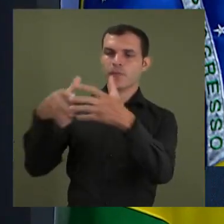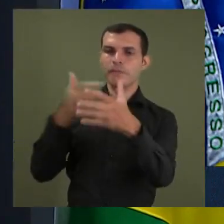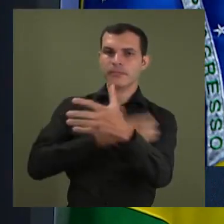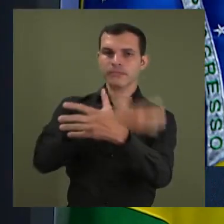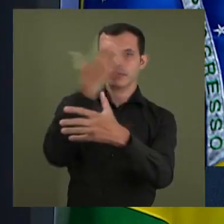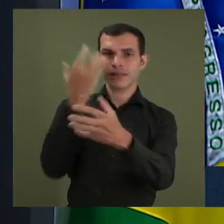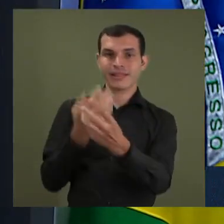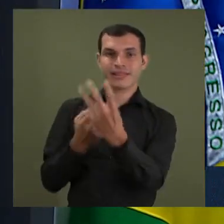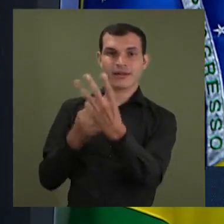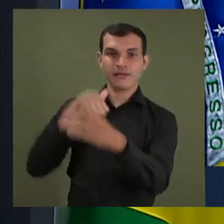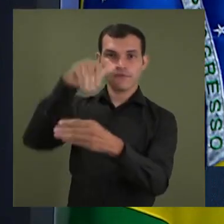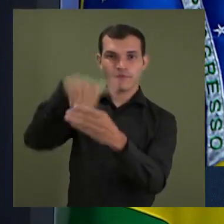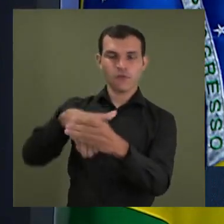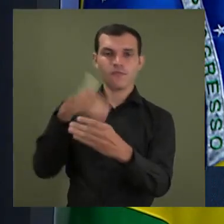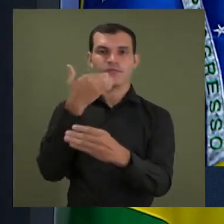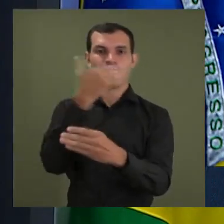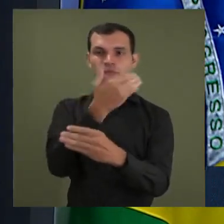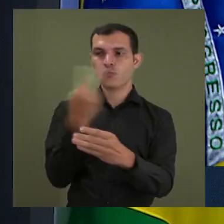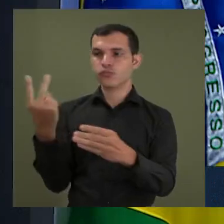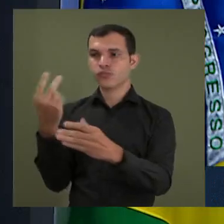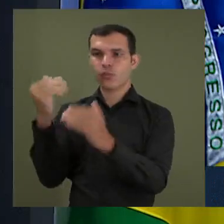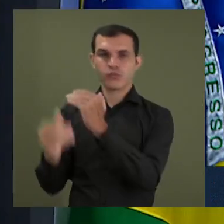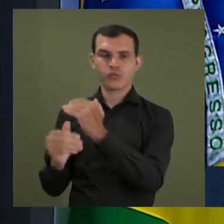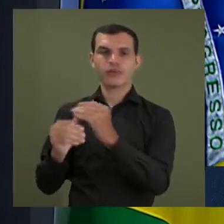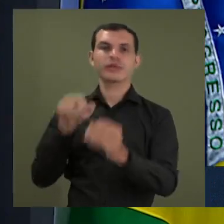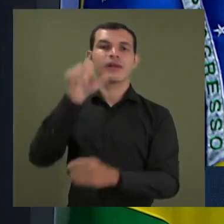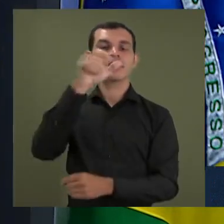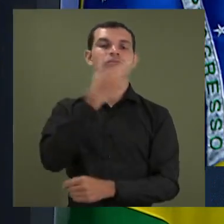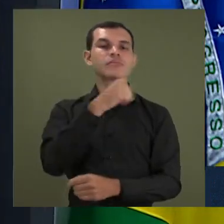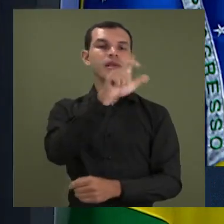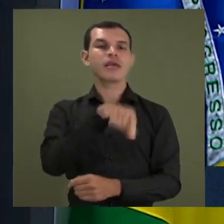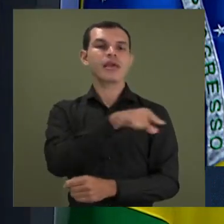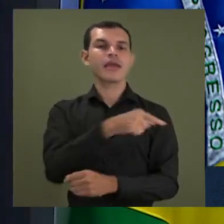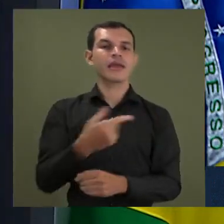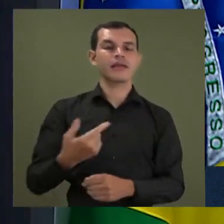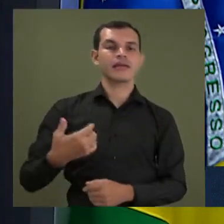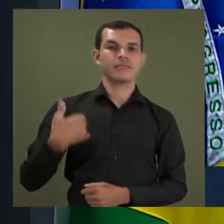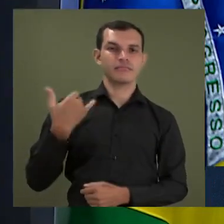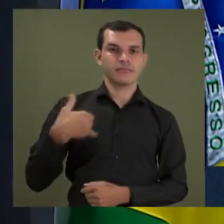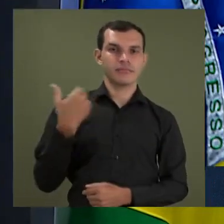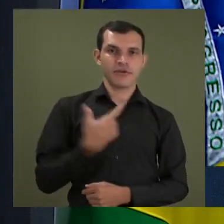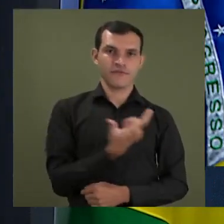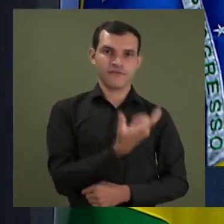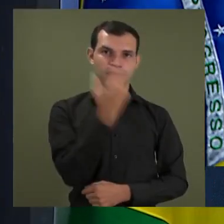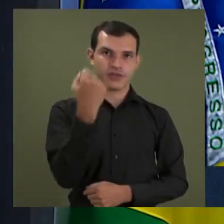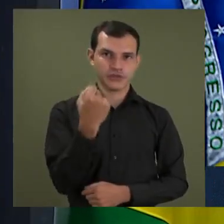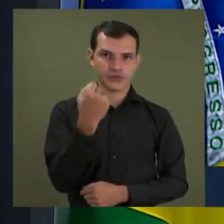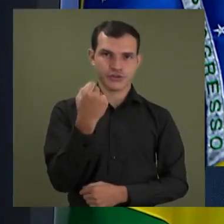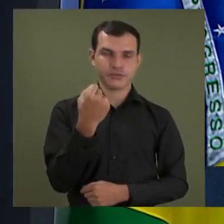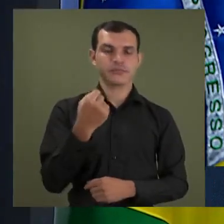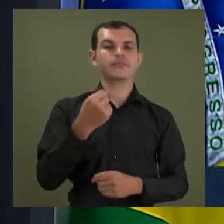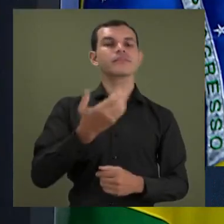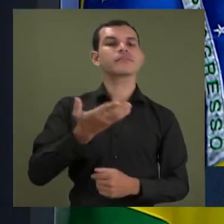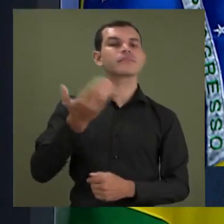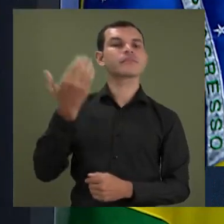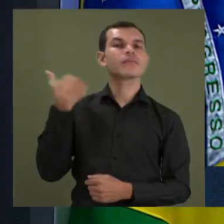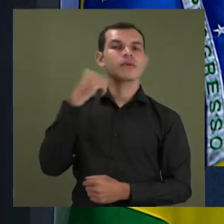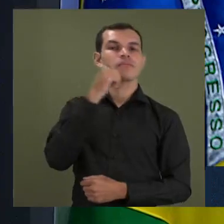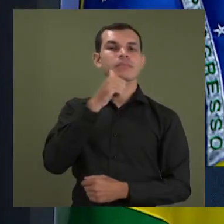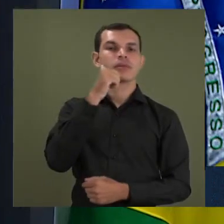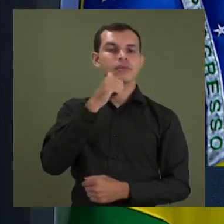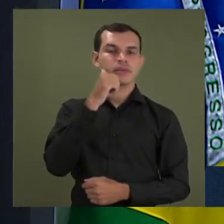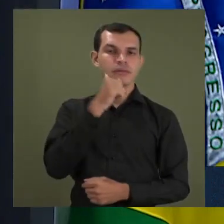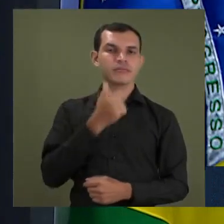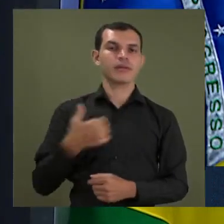aos 20 anos, repito, 20 anos, havia engravidado uma menina de 12